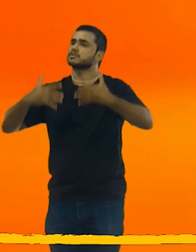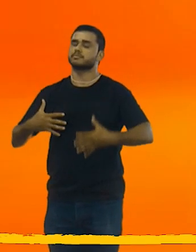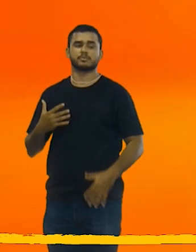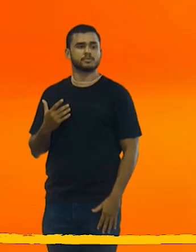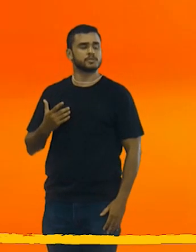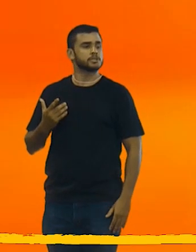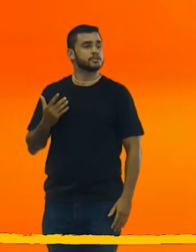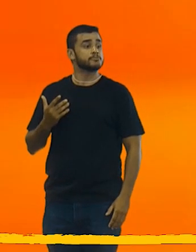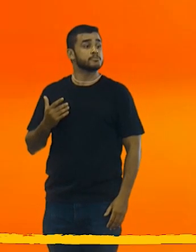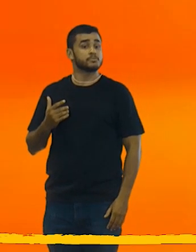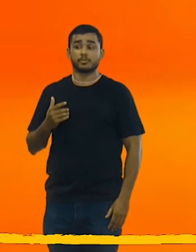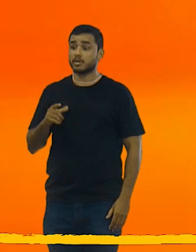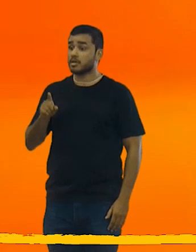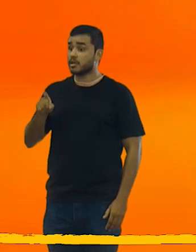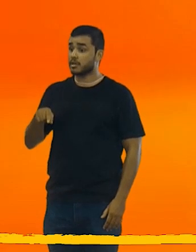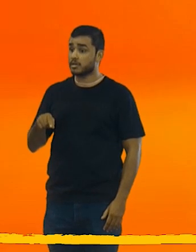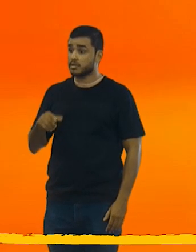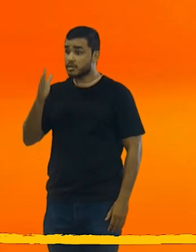palavra: